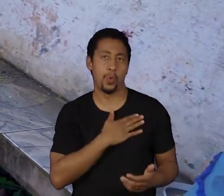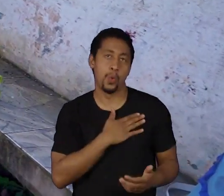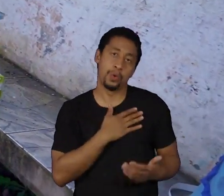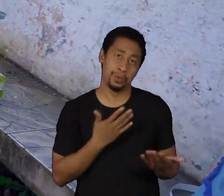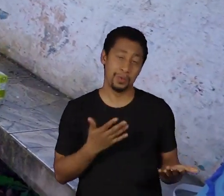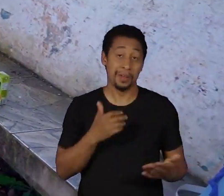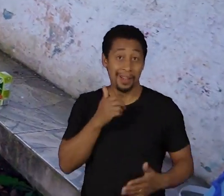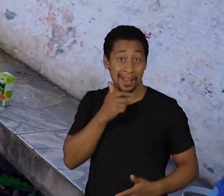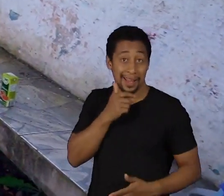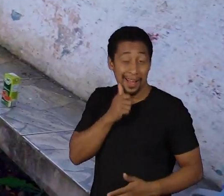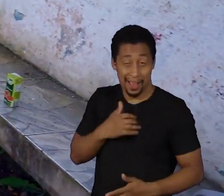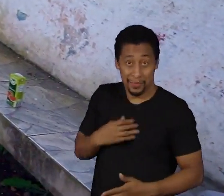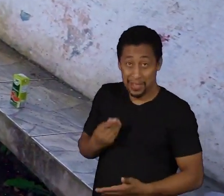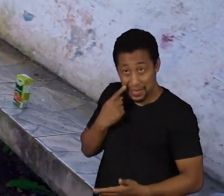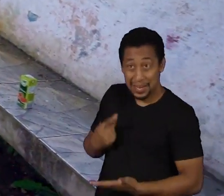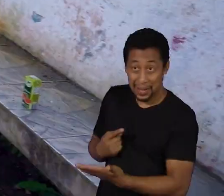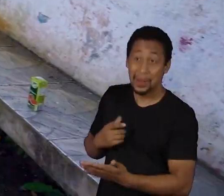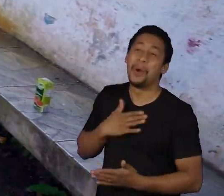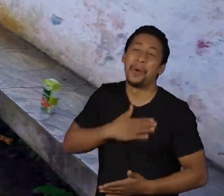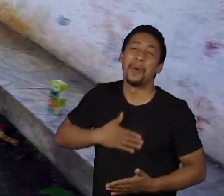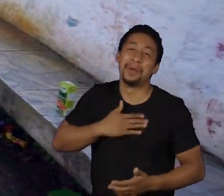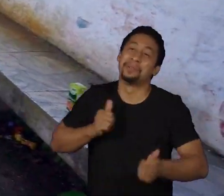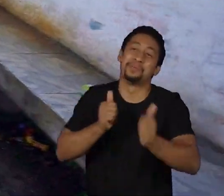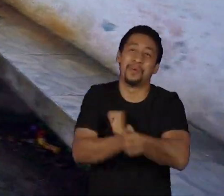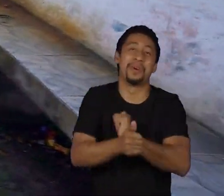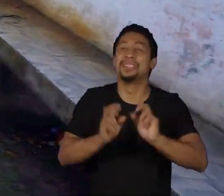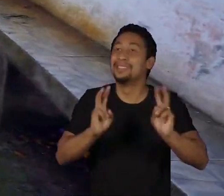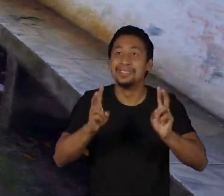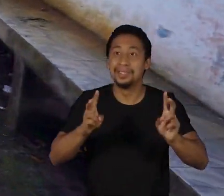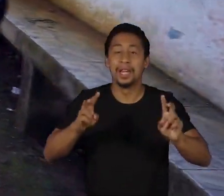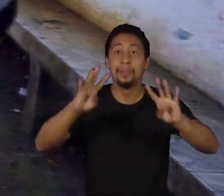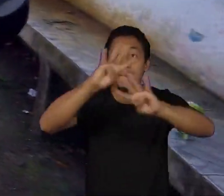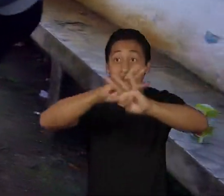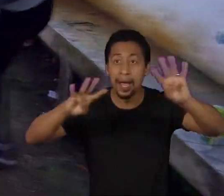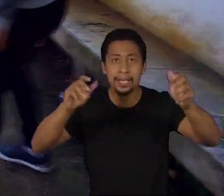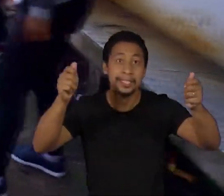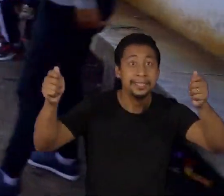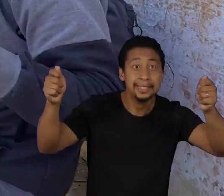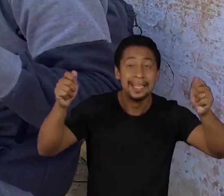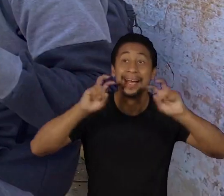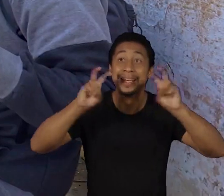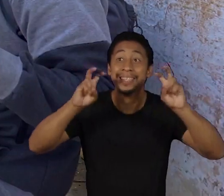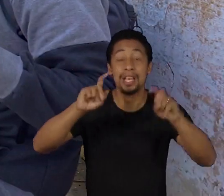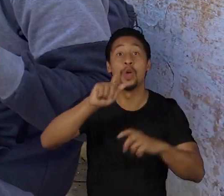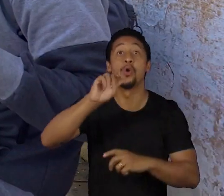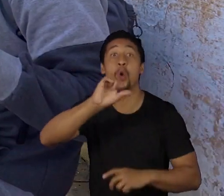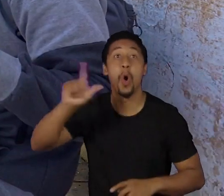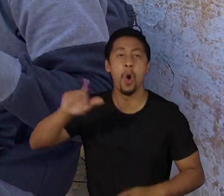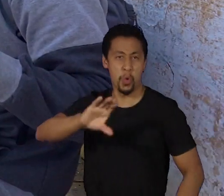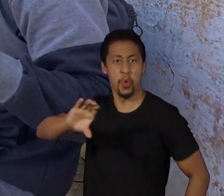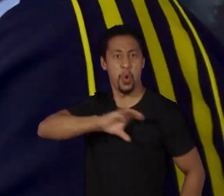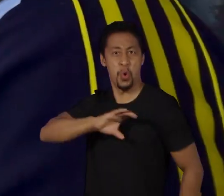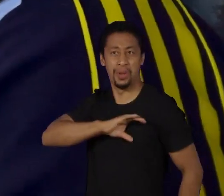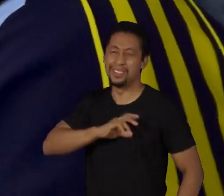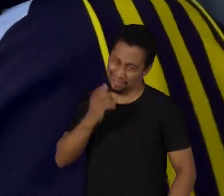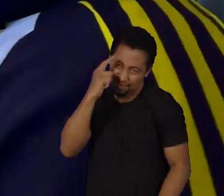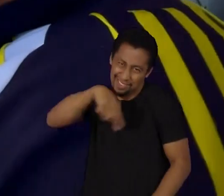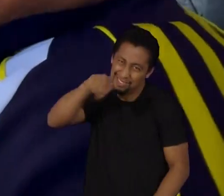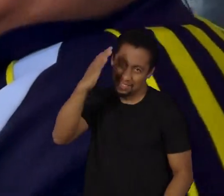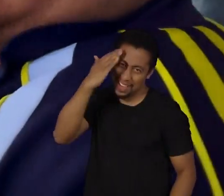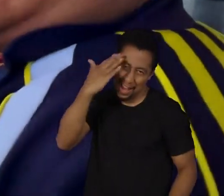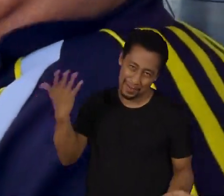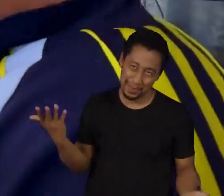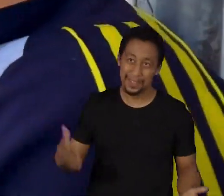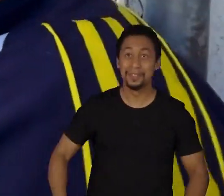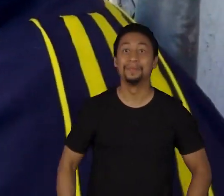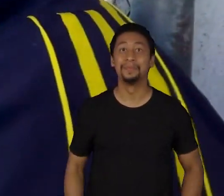né? Ela gosta também bastante. Fica no alambrado, gritando gol, gol, gol, Corinthians, e sabe como é que é, né? A Várzea